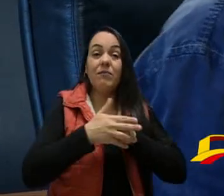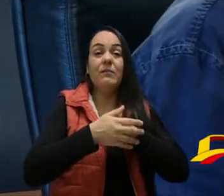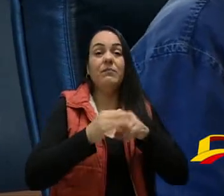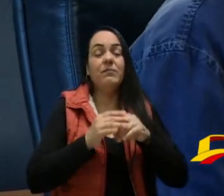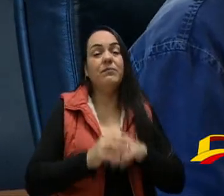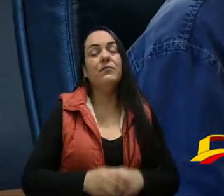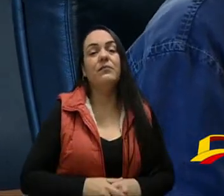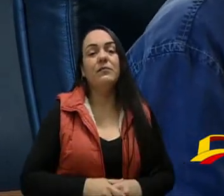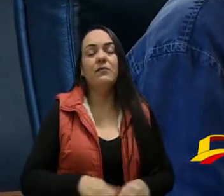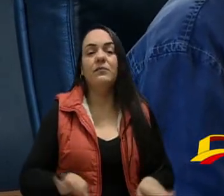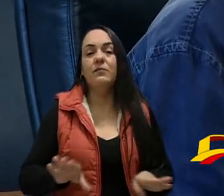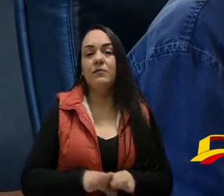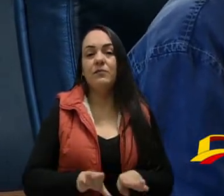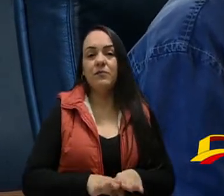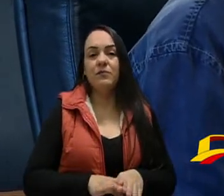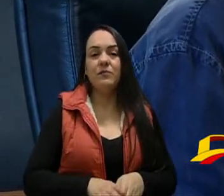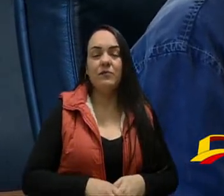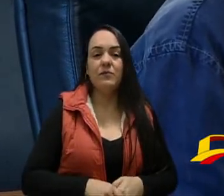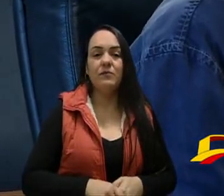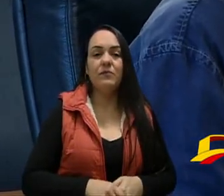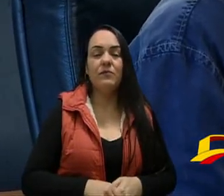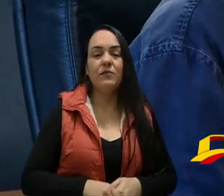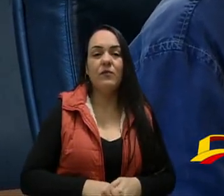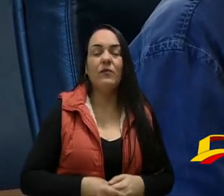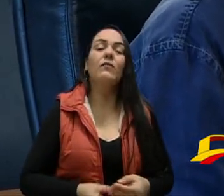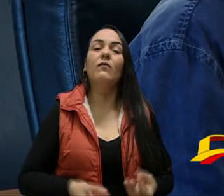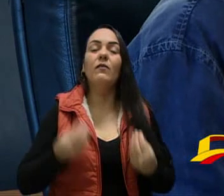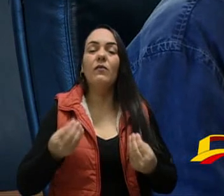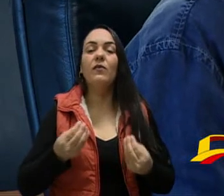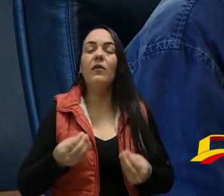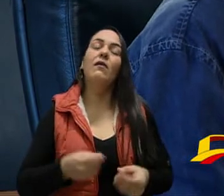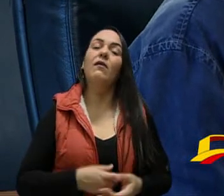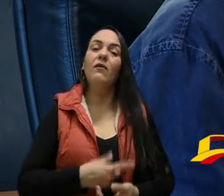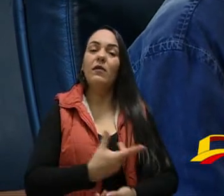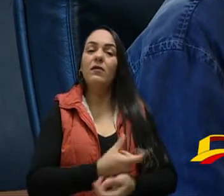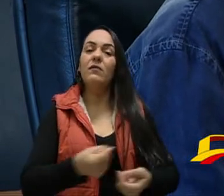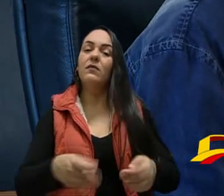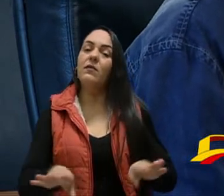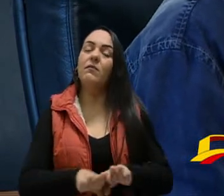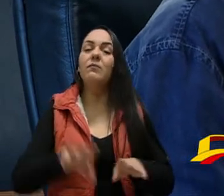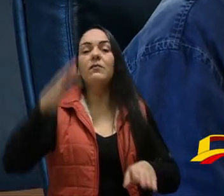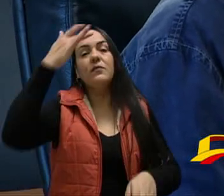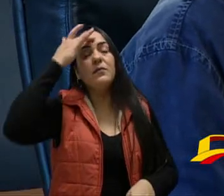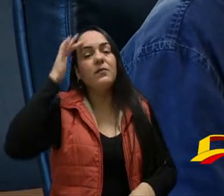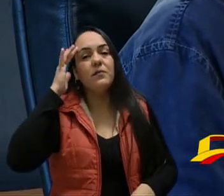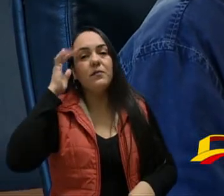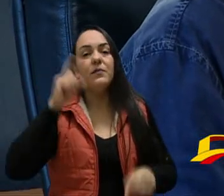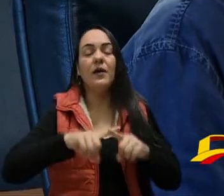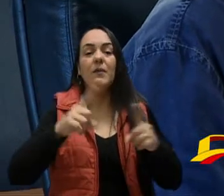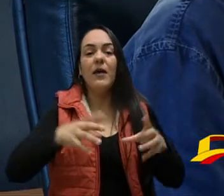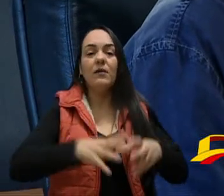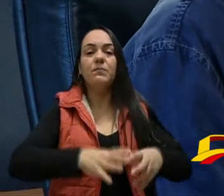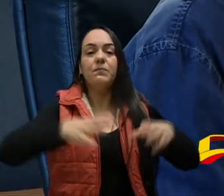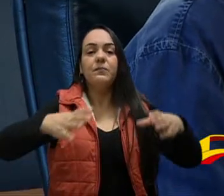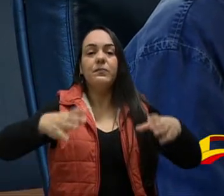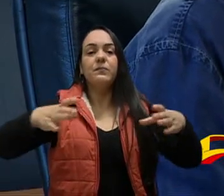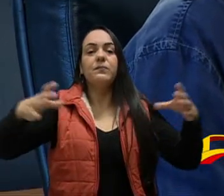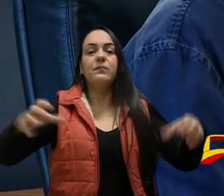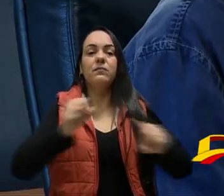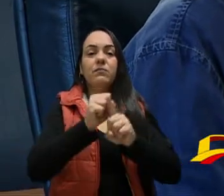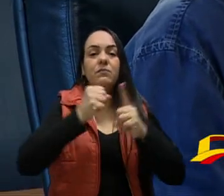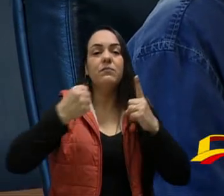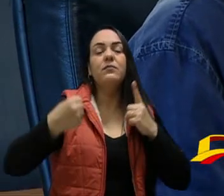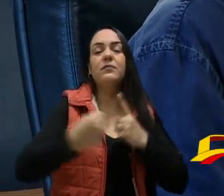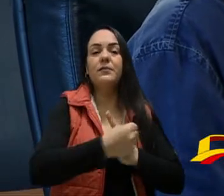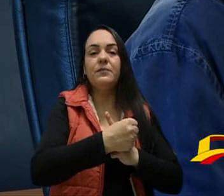lá com relação à questão de testagem parece-me que quanto mais você amplia dentro da